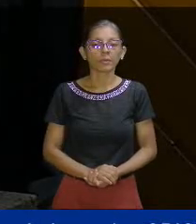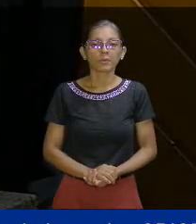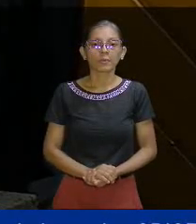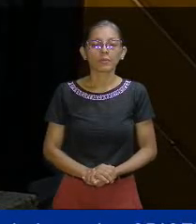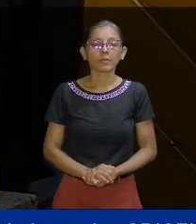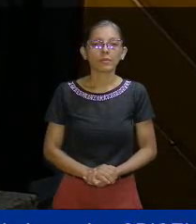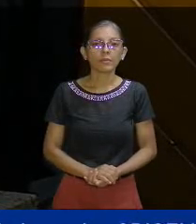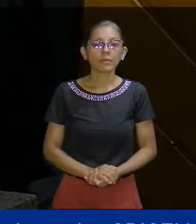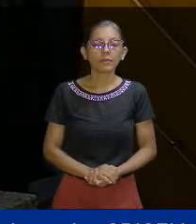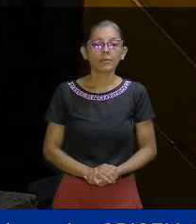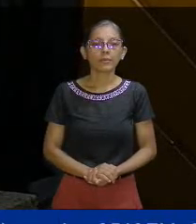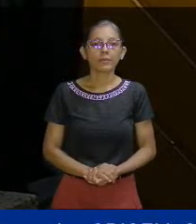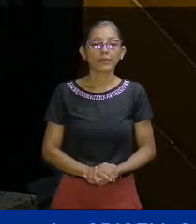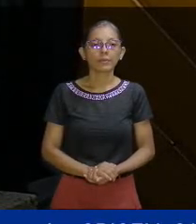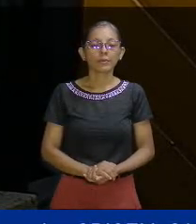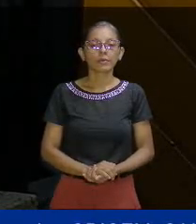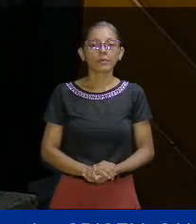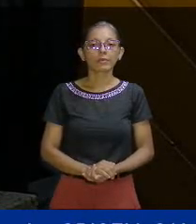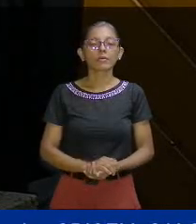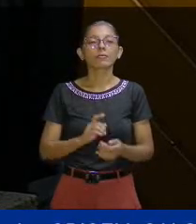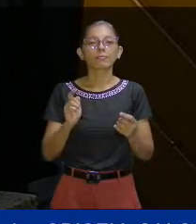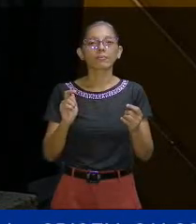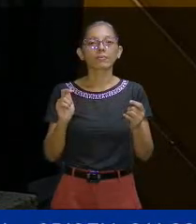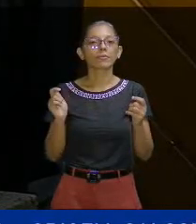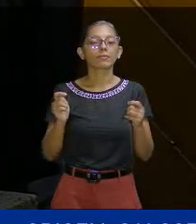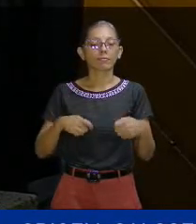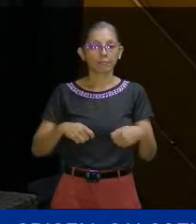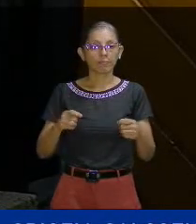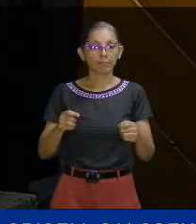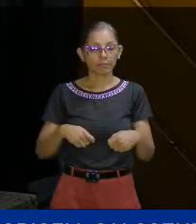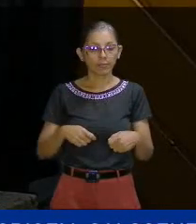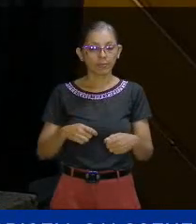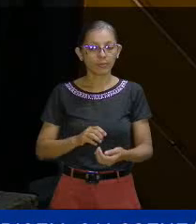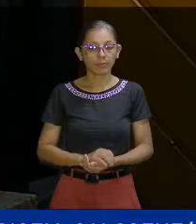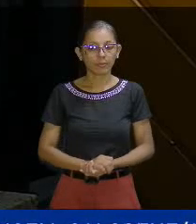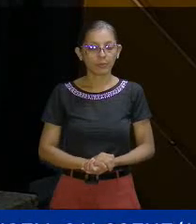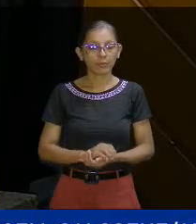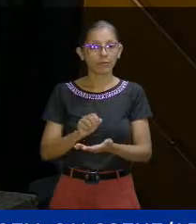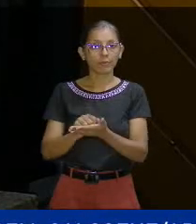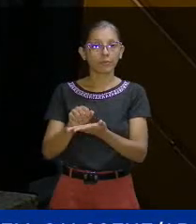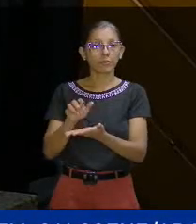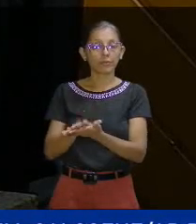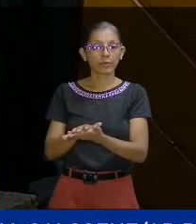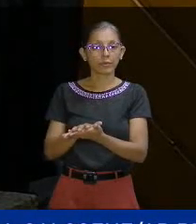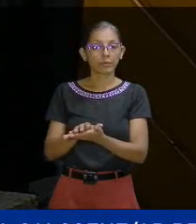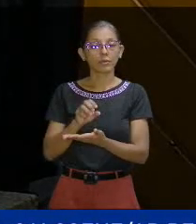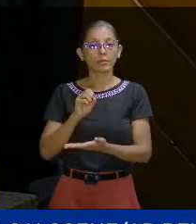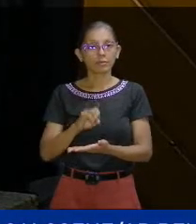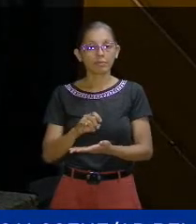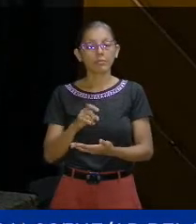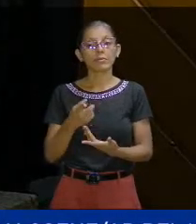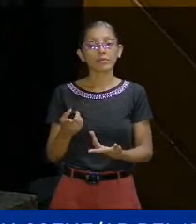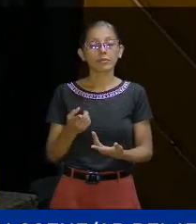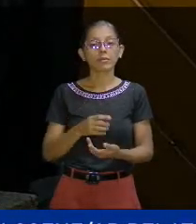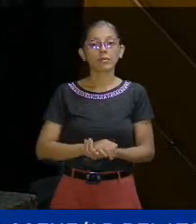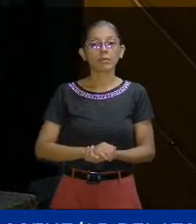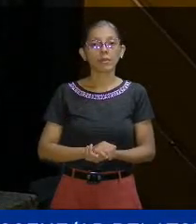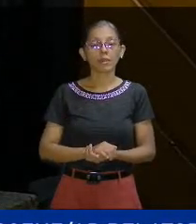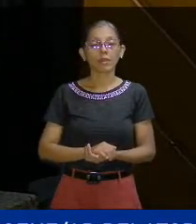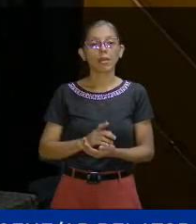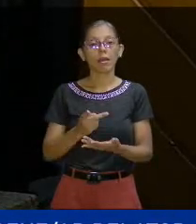06014-617-9 do Piauí, válida a majoração da multa em casos de múltiplas omissões,